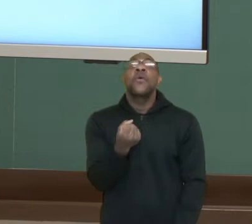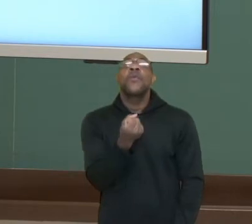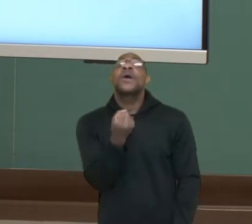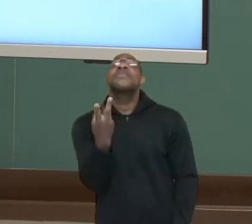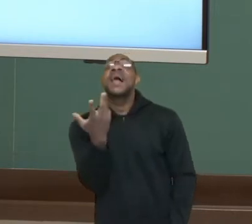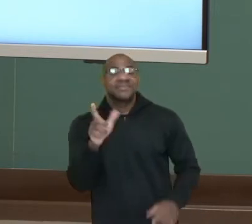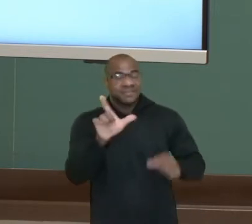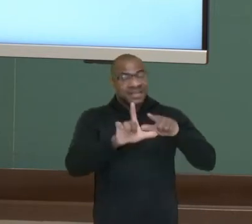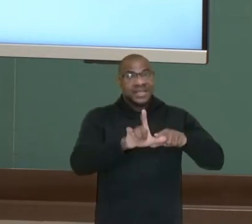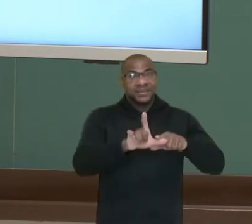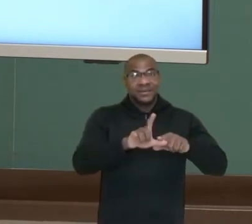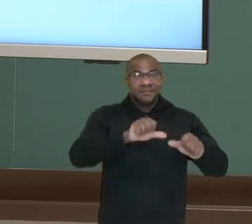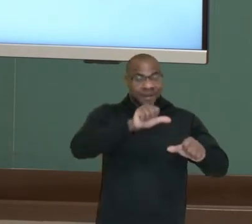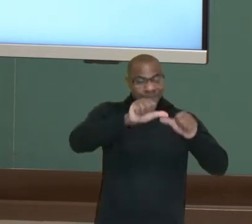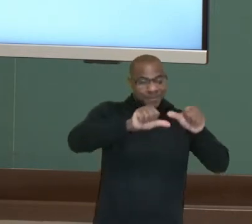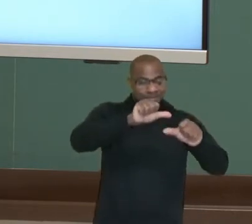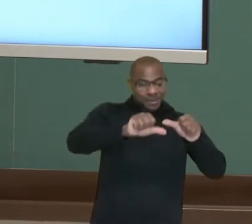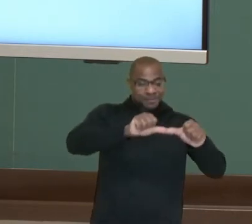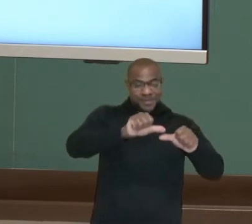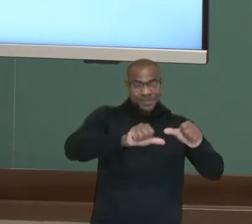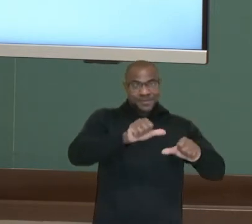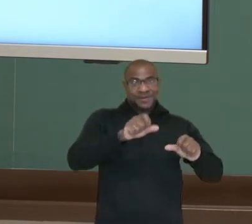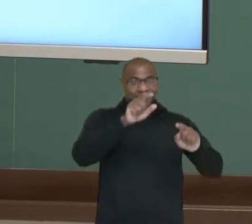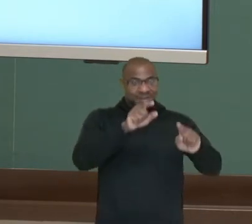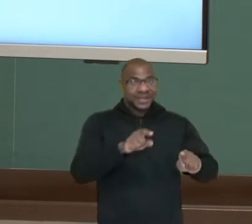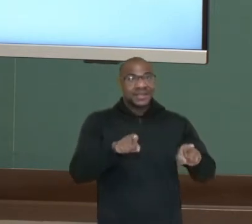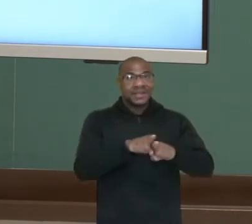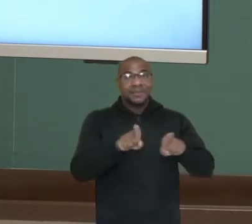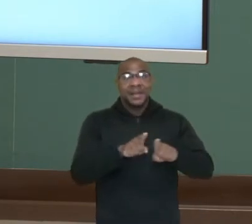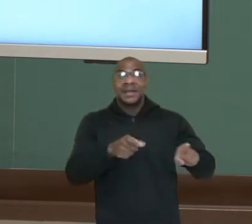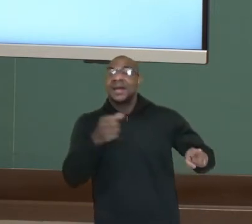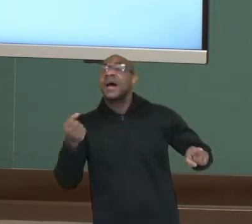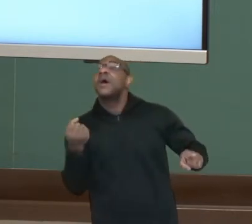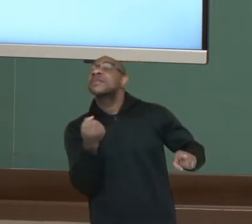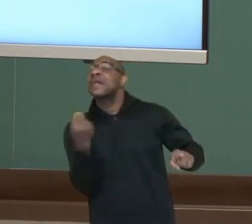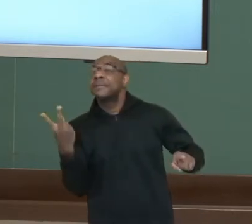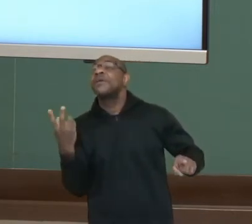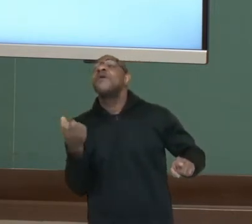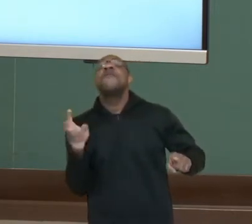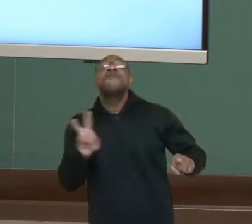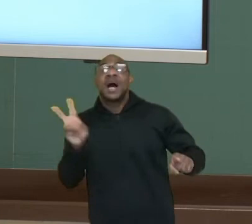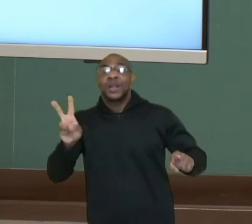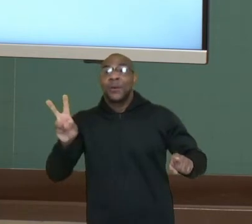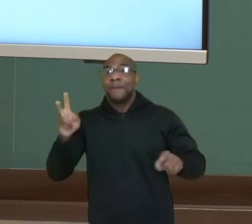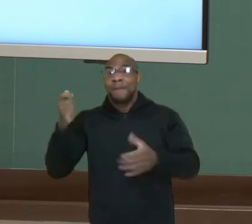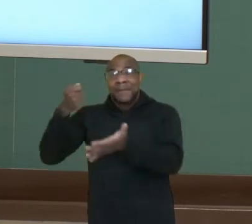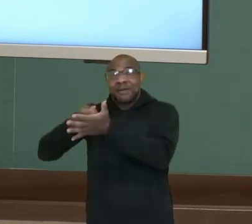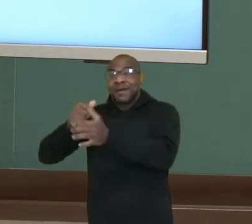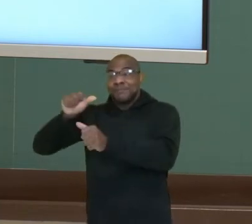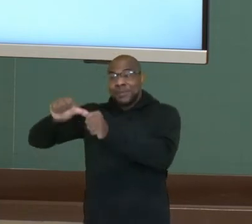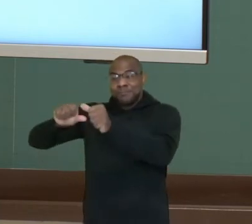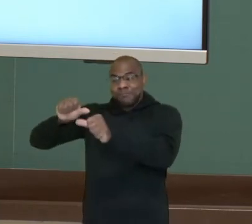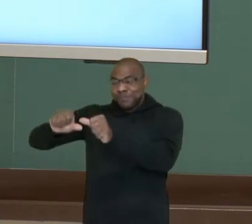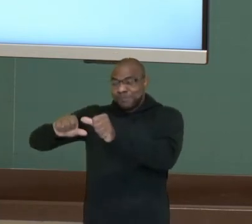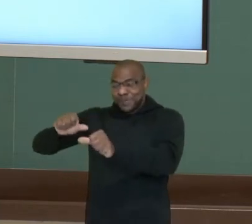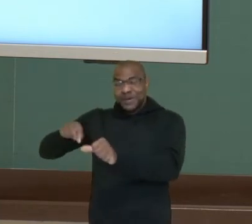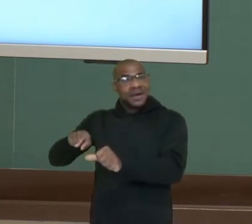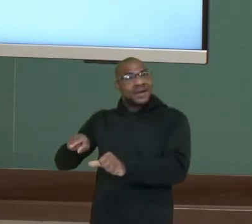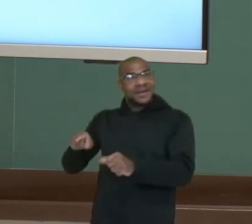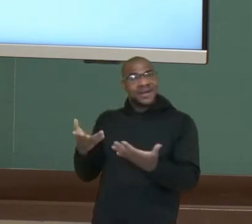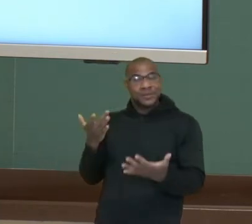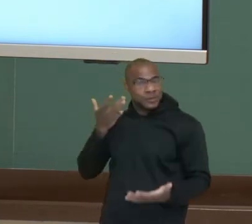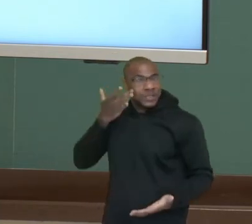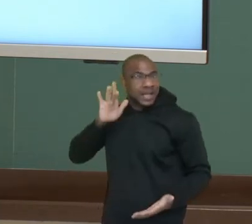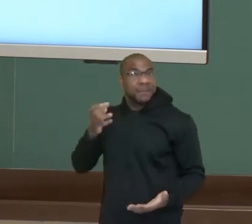variando. Com isso, eu também vario o valor pago por esse abastecimento. Como eu não sei quantos litros eu vou